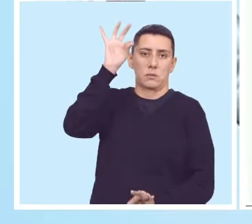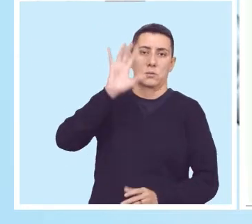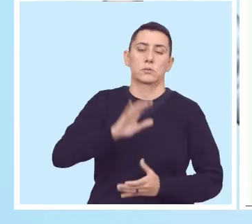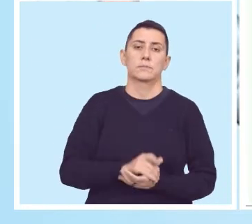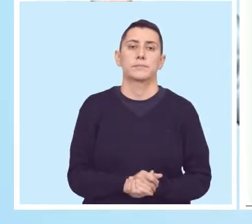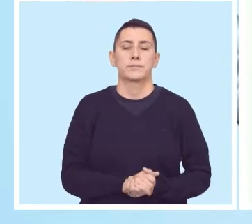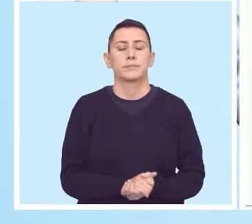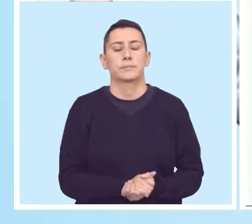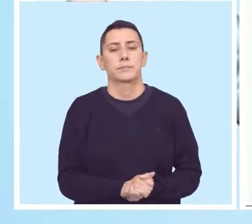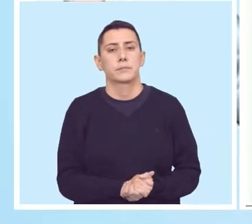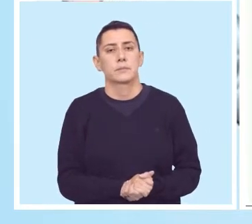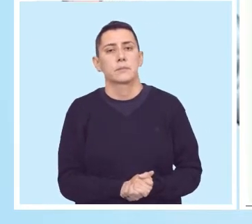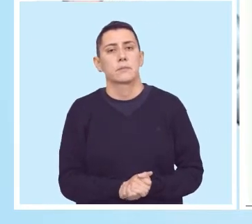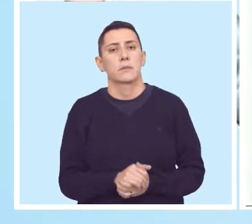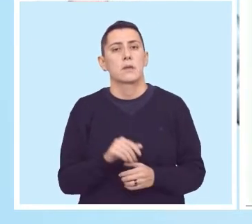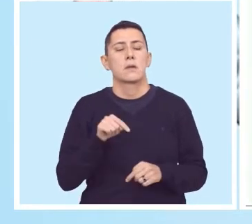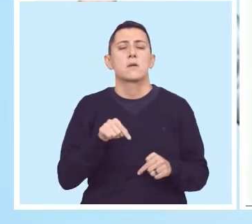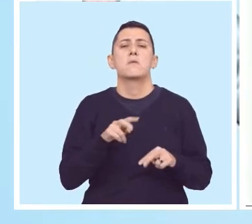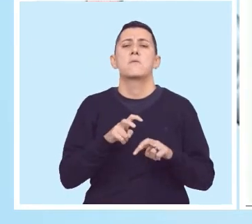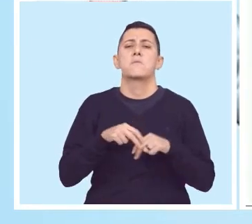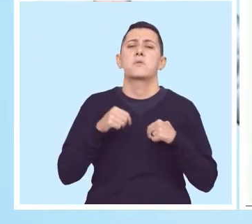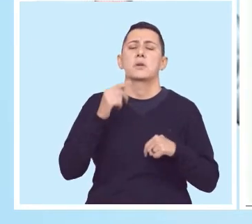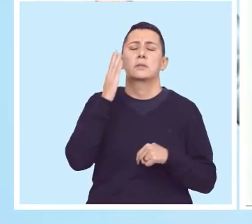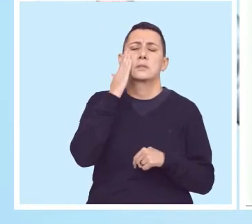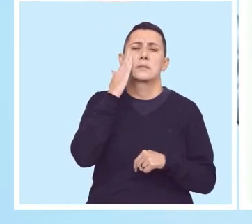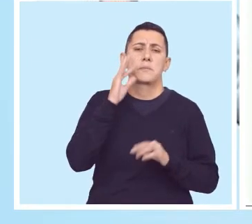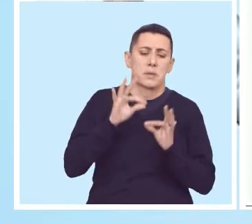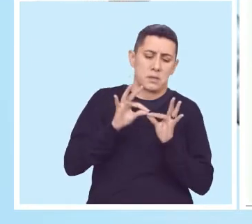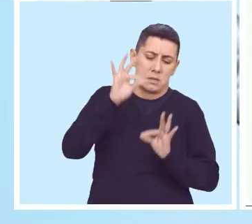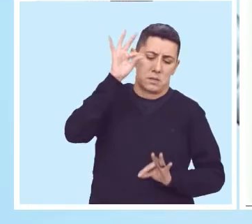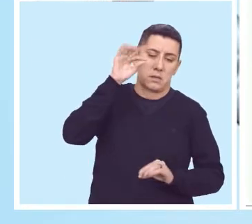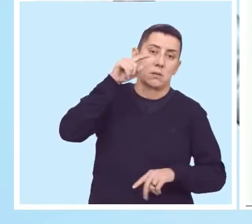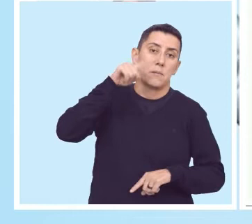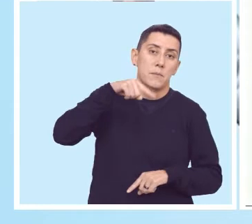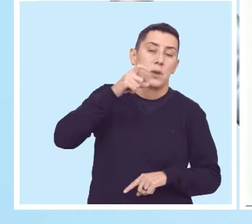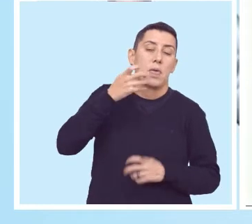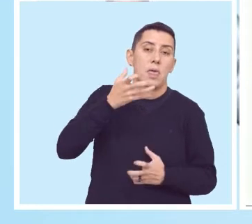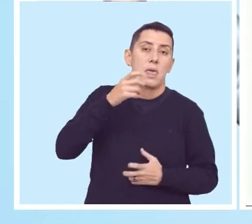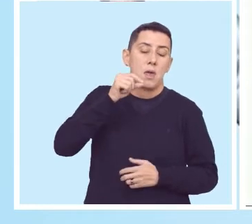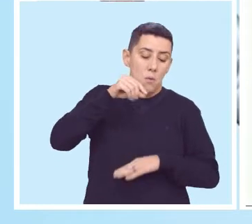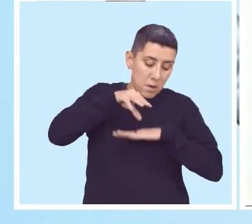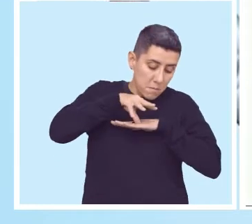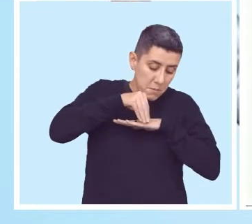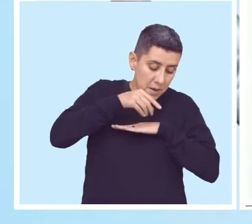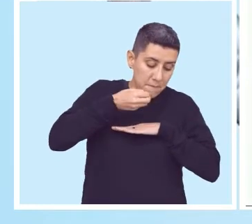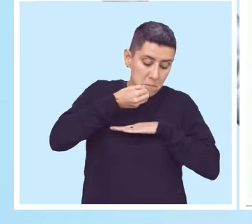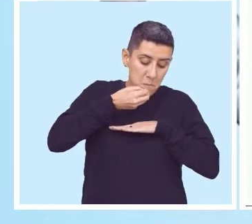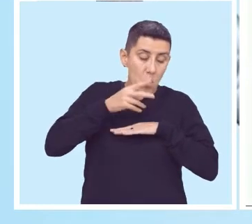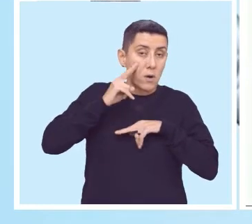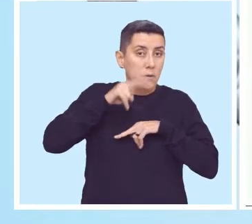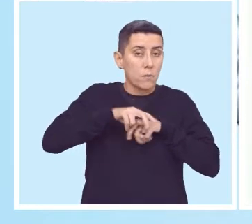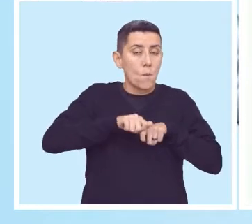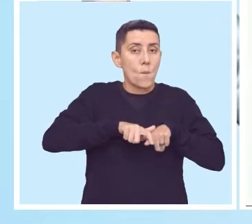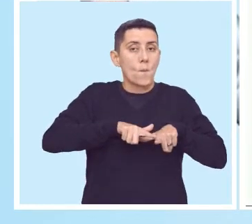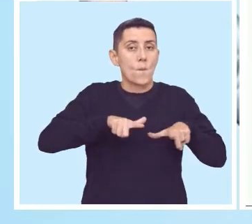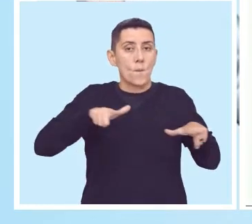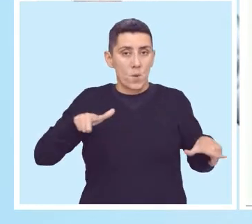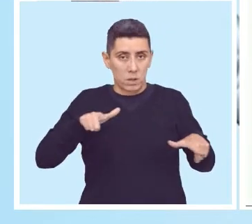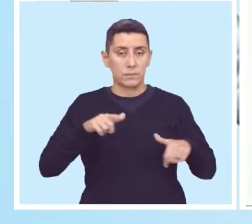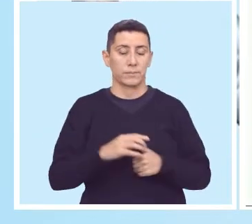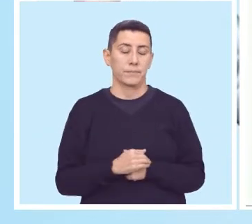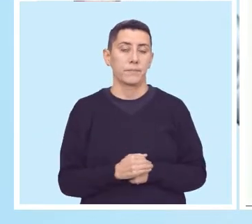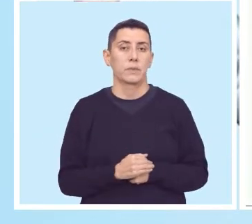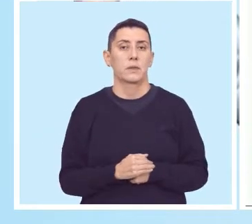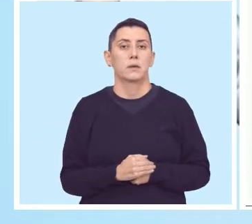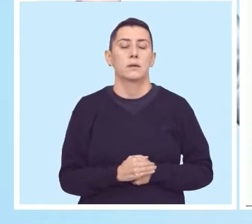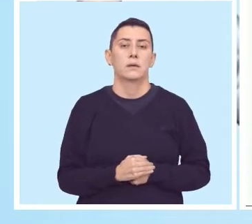Essa altitude ela foi definida visando obter uma boa qualidade de resolução ao longo do trecho de interesse e, em paralelo, em um